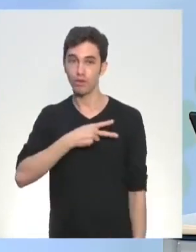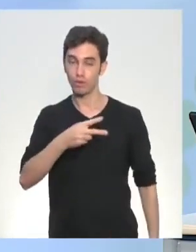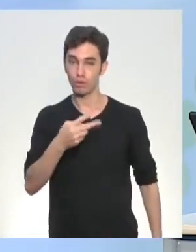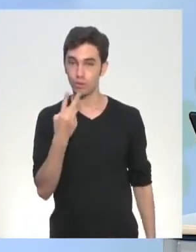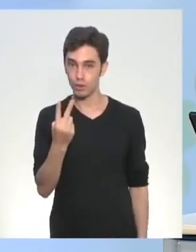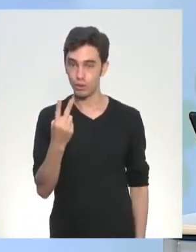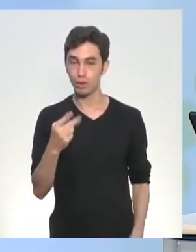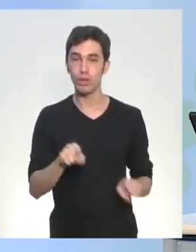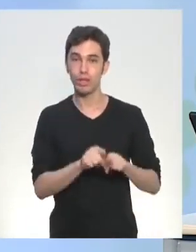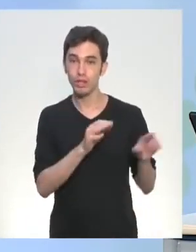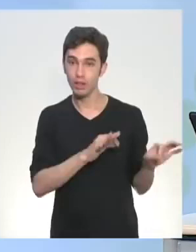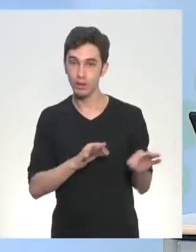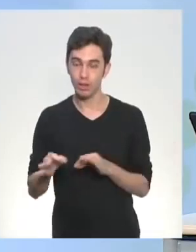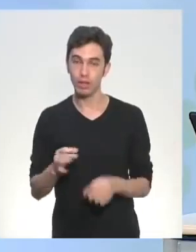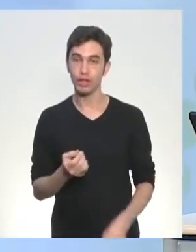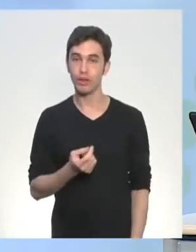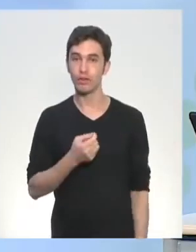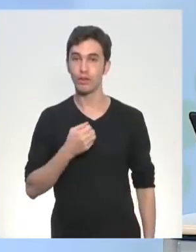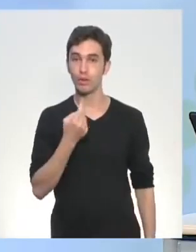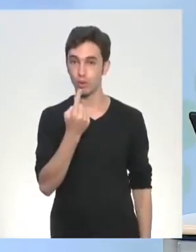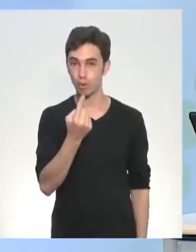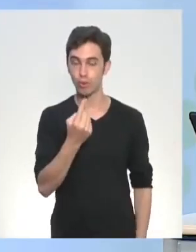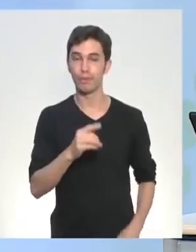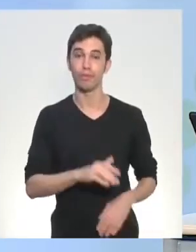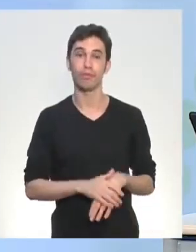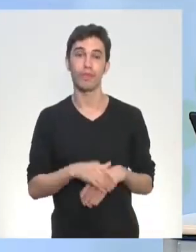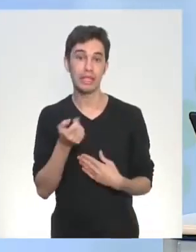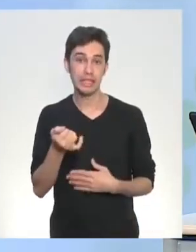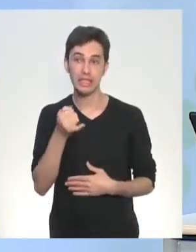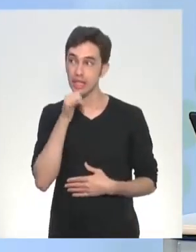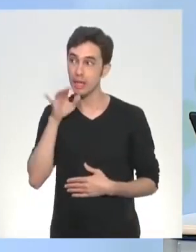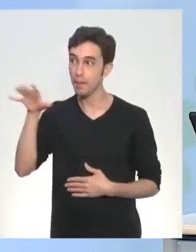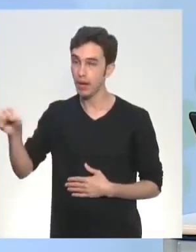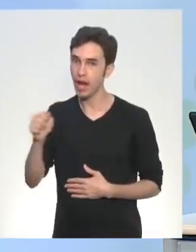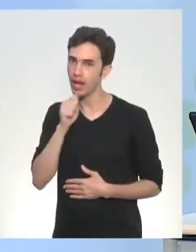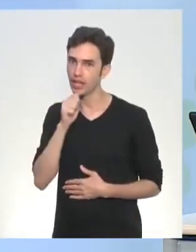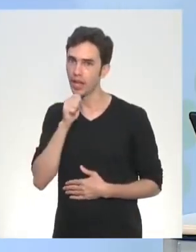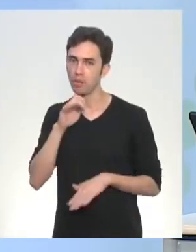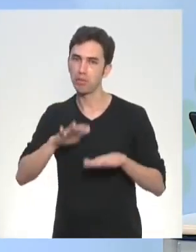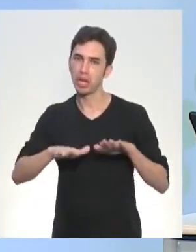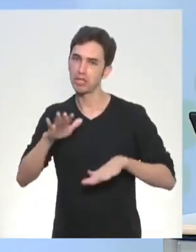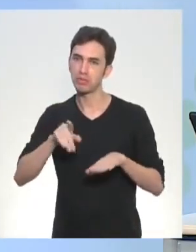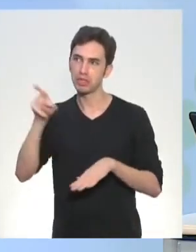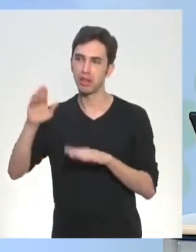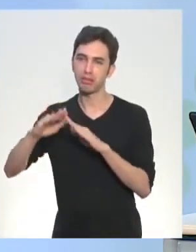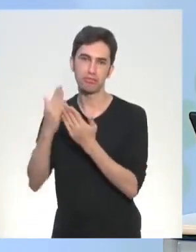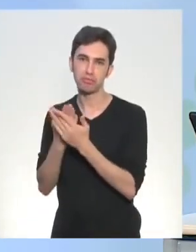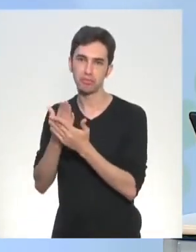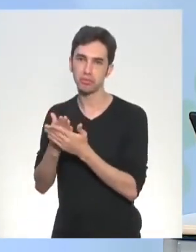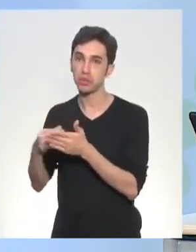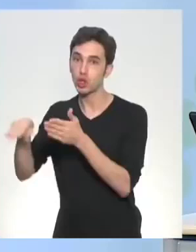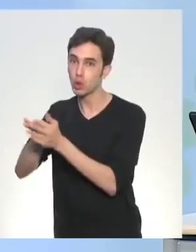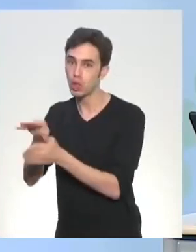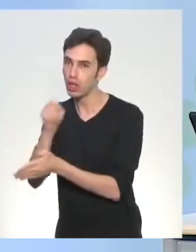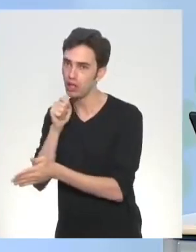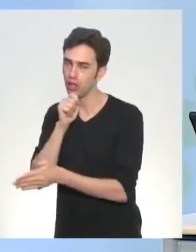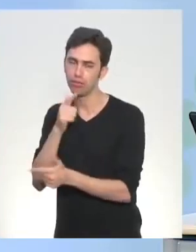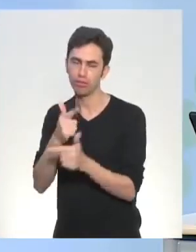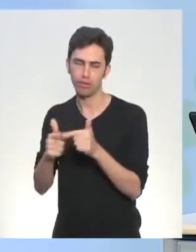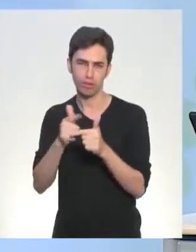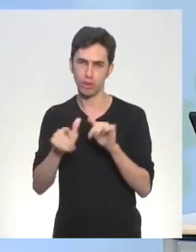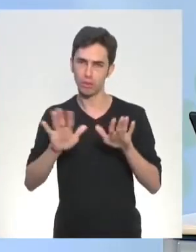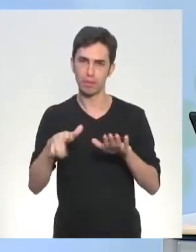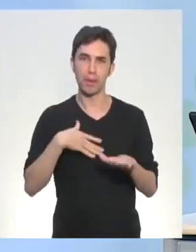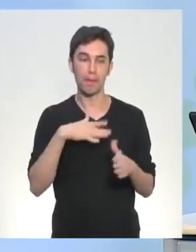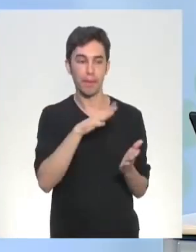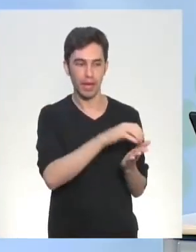número 1 deste material. Se você não recebeu ele ainda, se não pegou na escola, porque pode ser que a sua escola ainda não tenha recebido também, não tem problema.